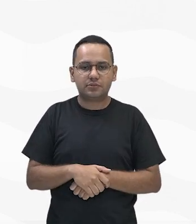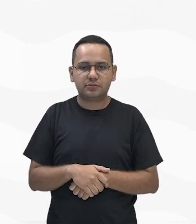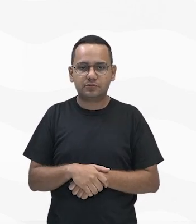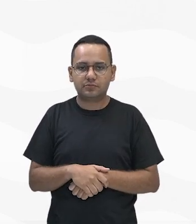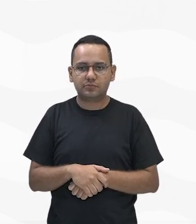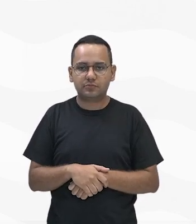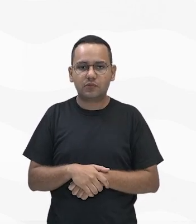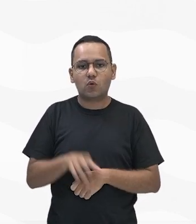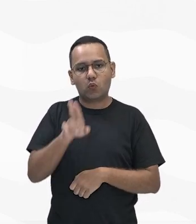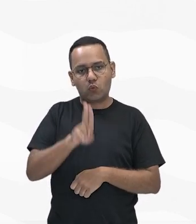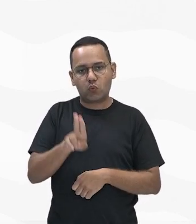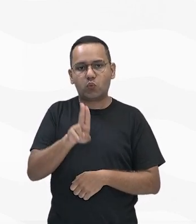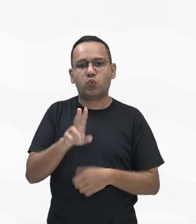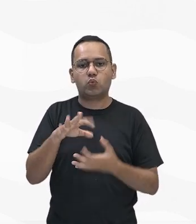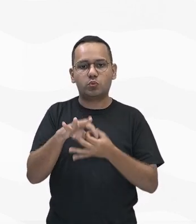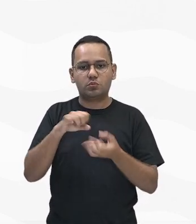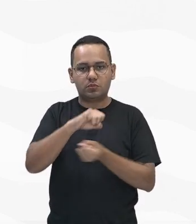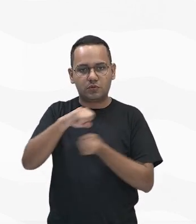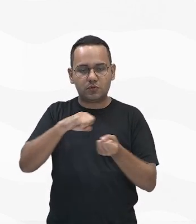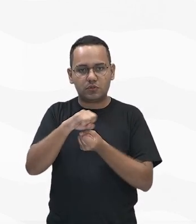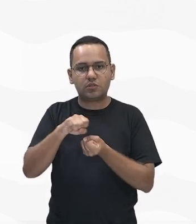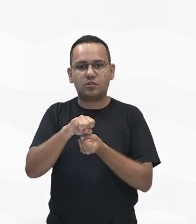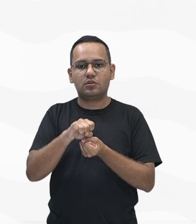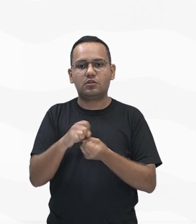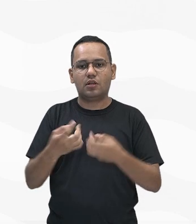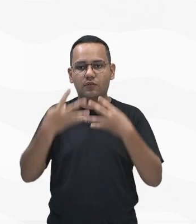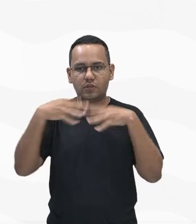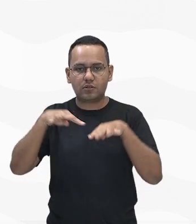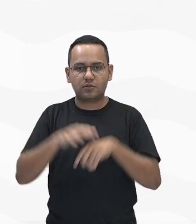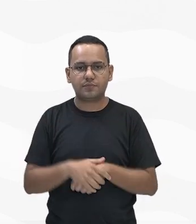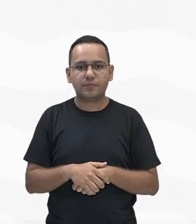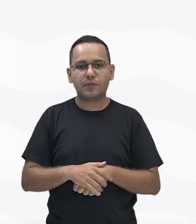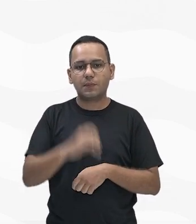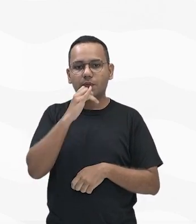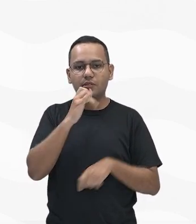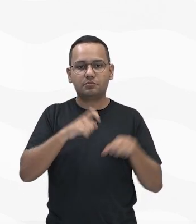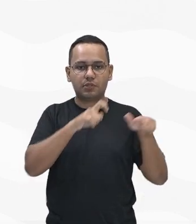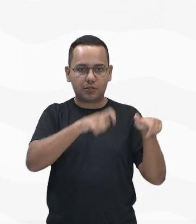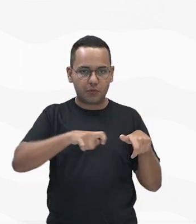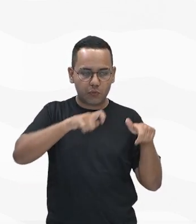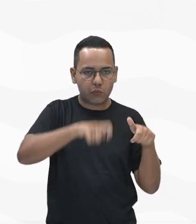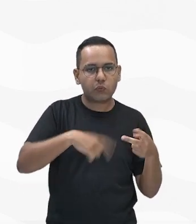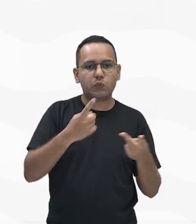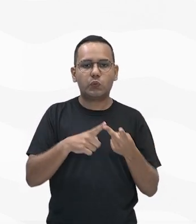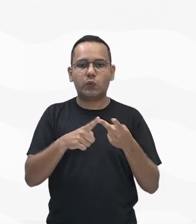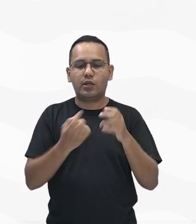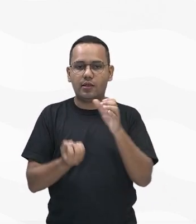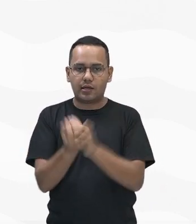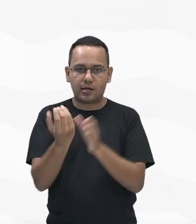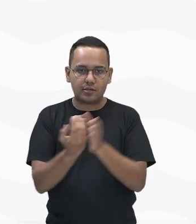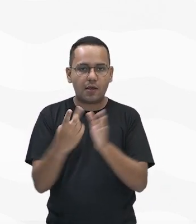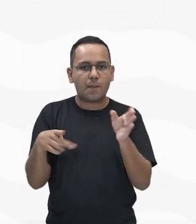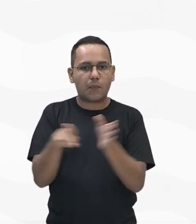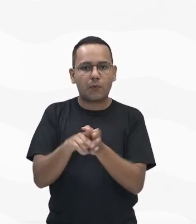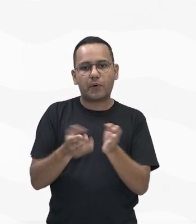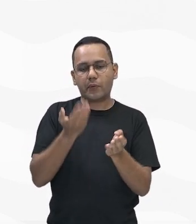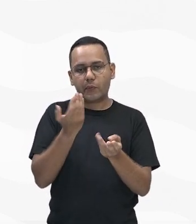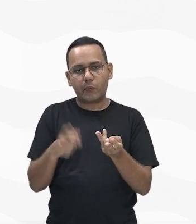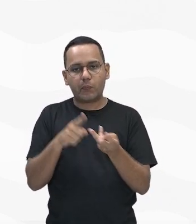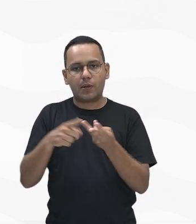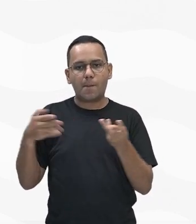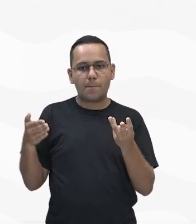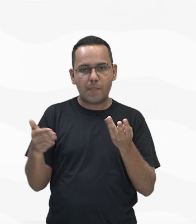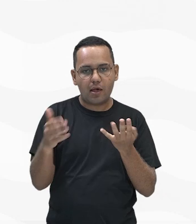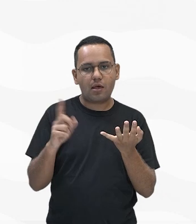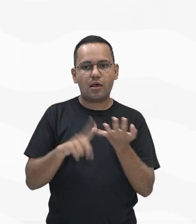naturais, como agricultura de subsistência, pesca e coleta de produtos florestais